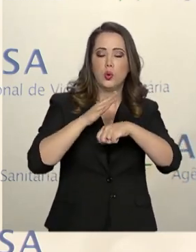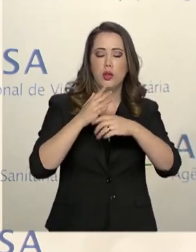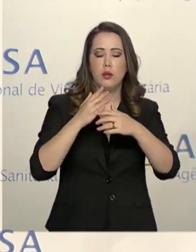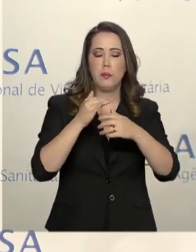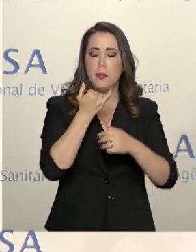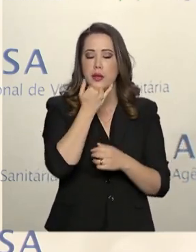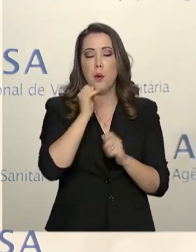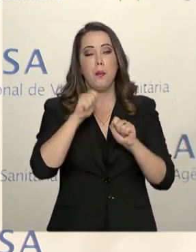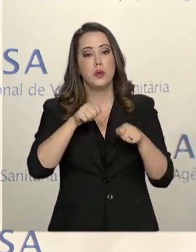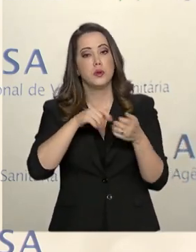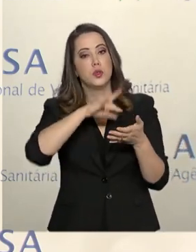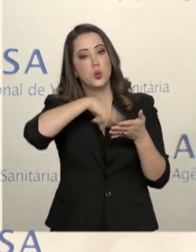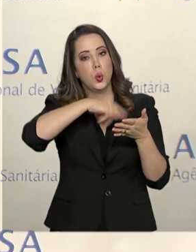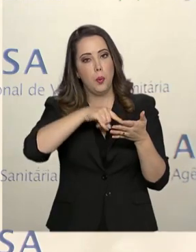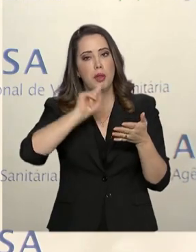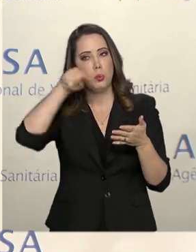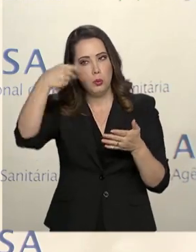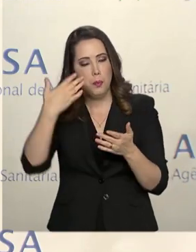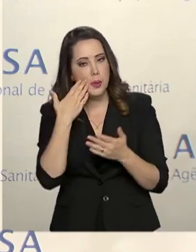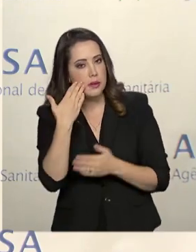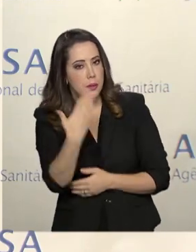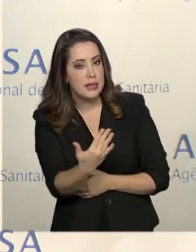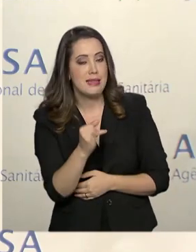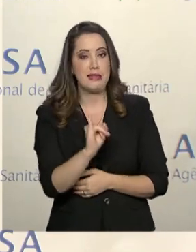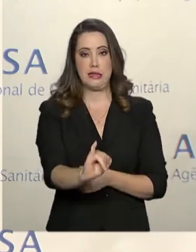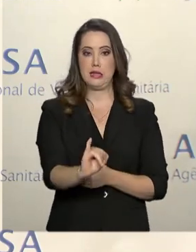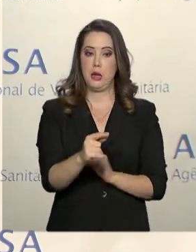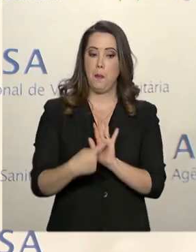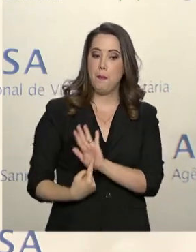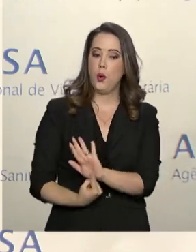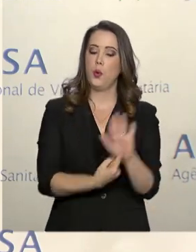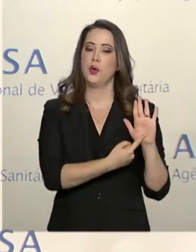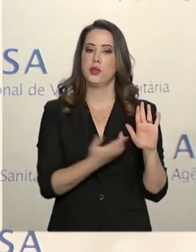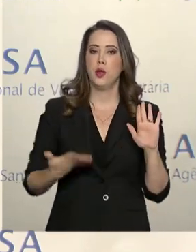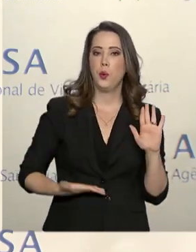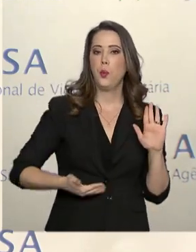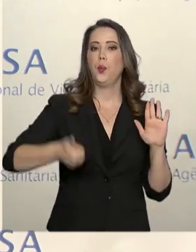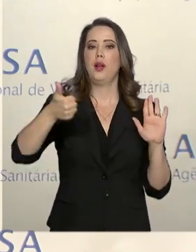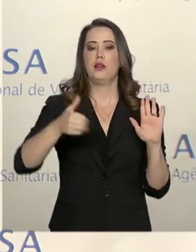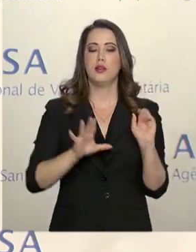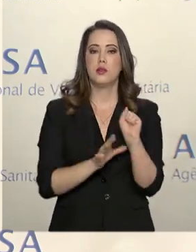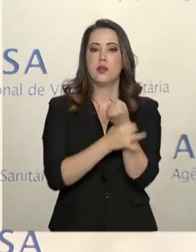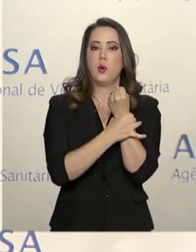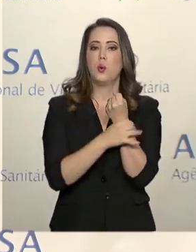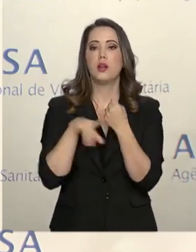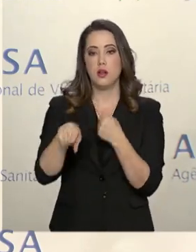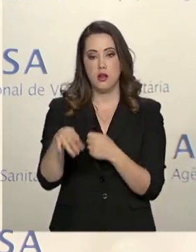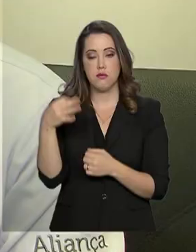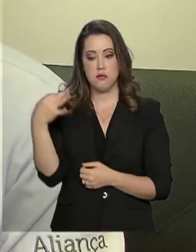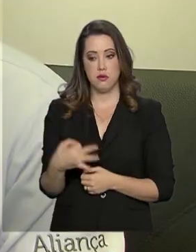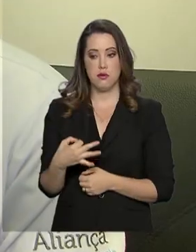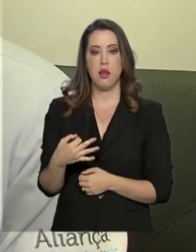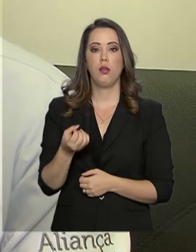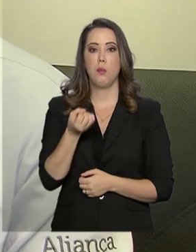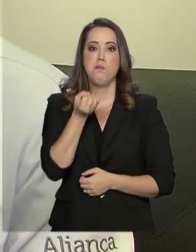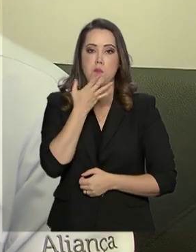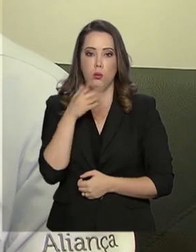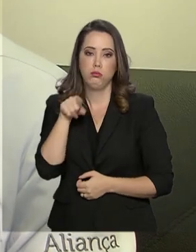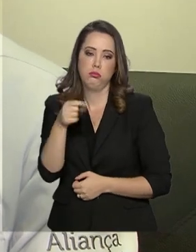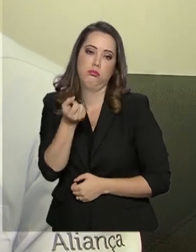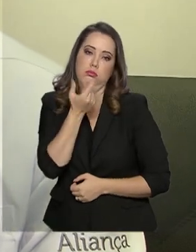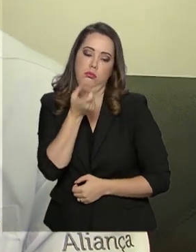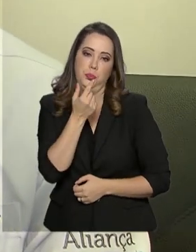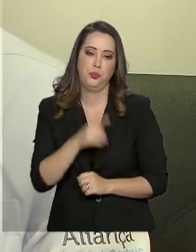apresentados após o registro, desde que seja comprovada a qualidade, a segurança e a eficácia daquele medicamento. Para este